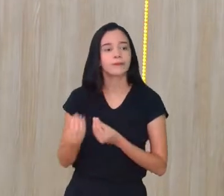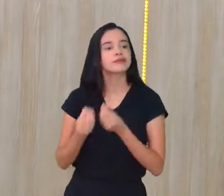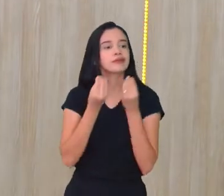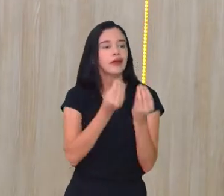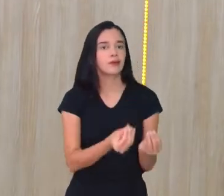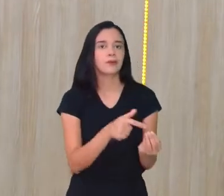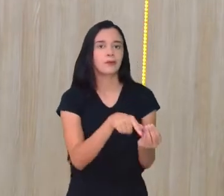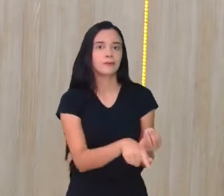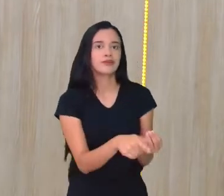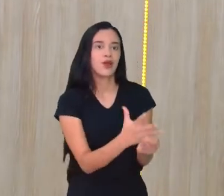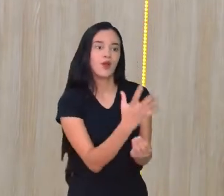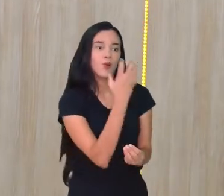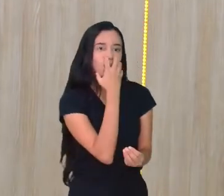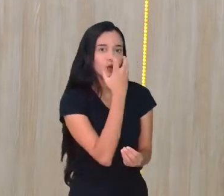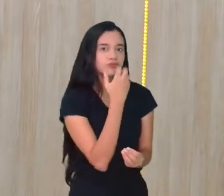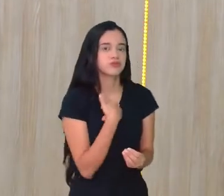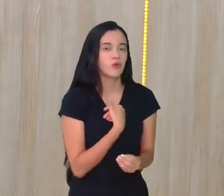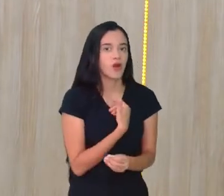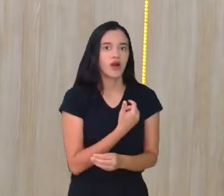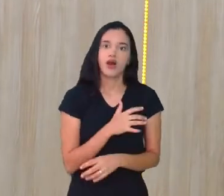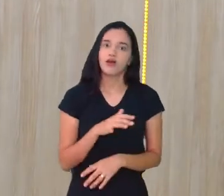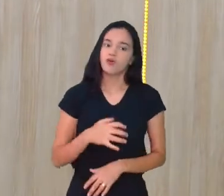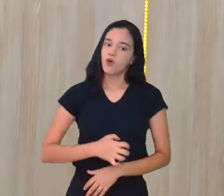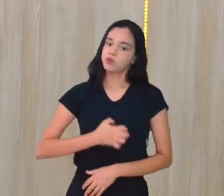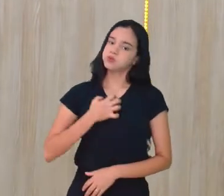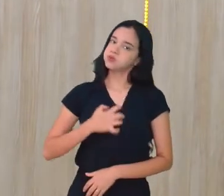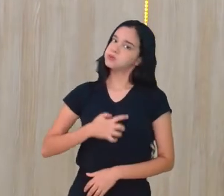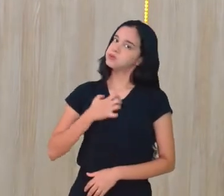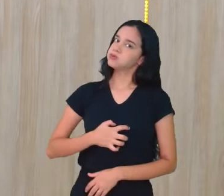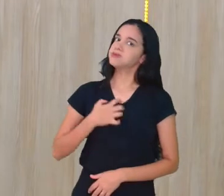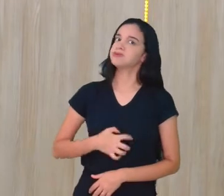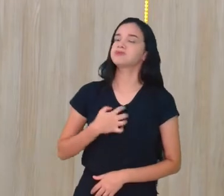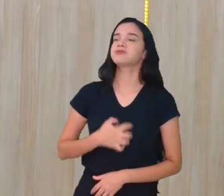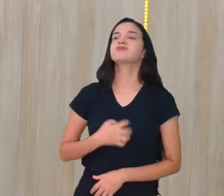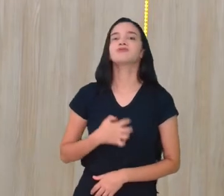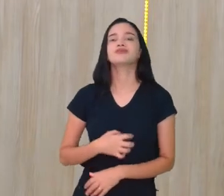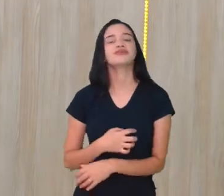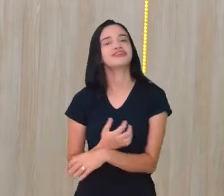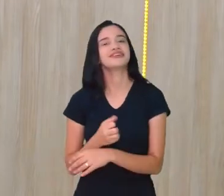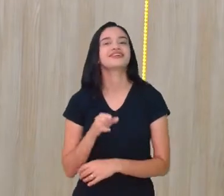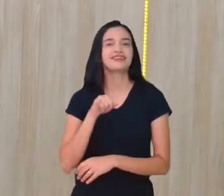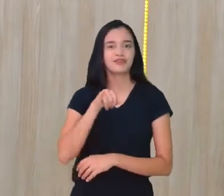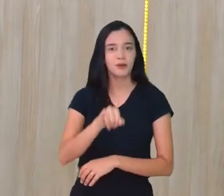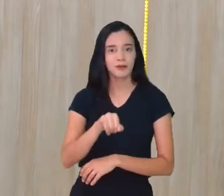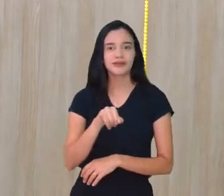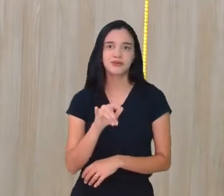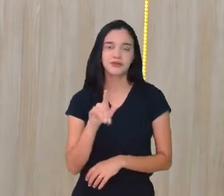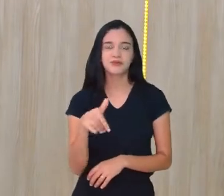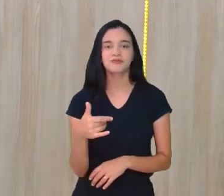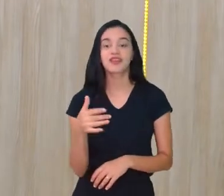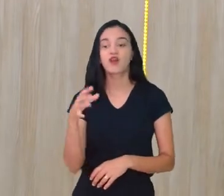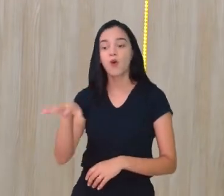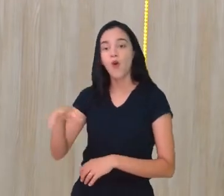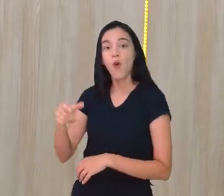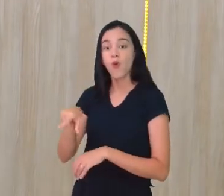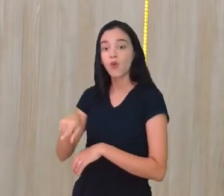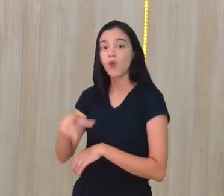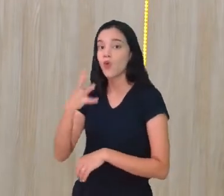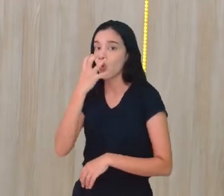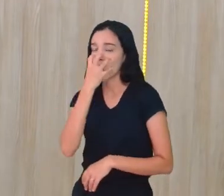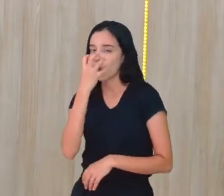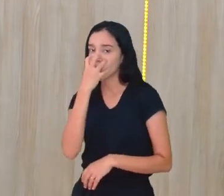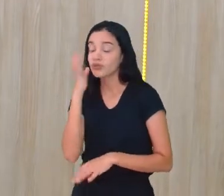ele já começa a ficar meio que raivoso. Se chega outro, chegou outro cachorrinho, a vizinha